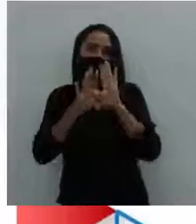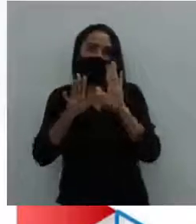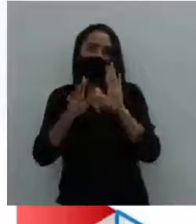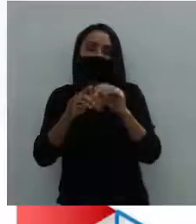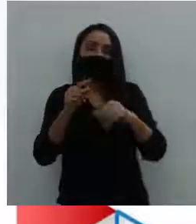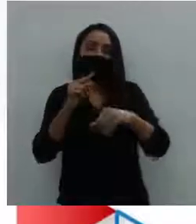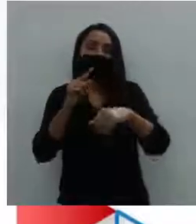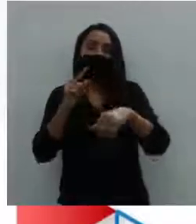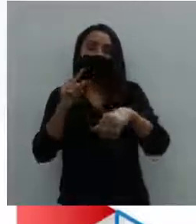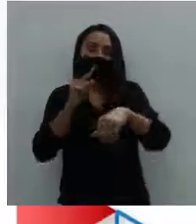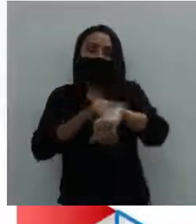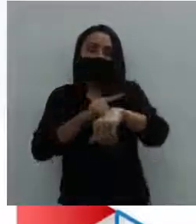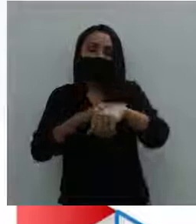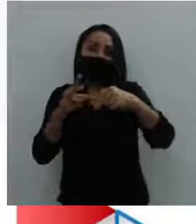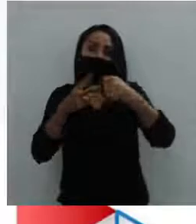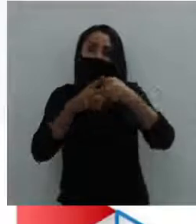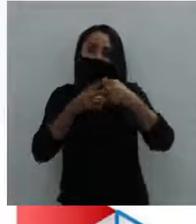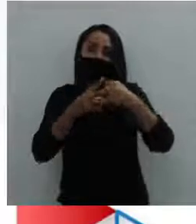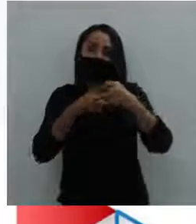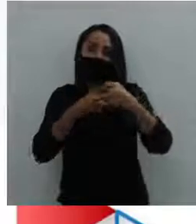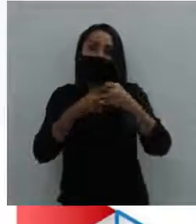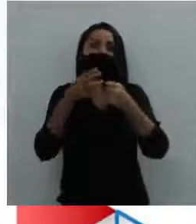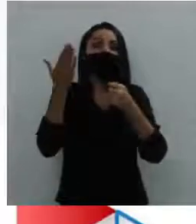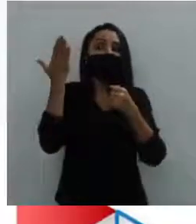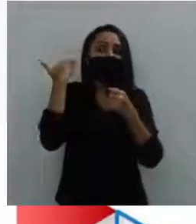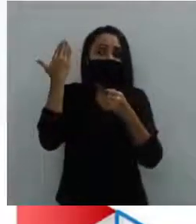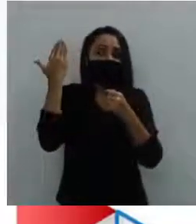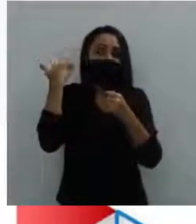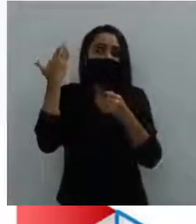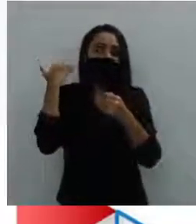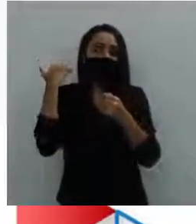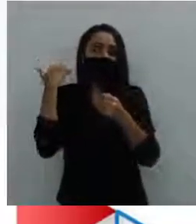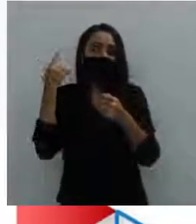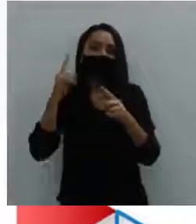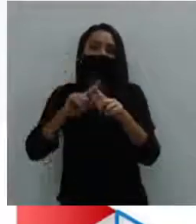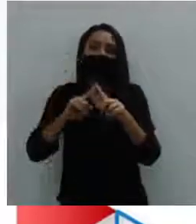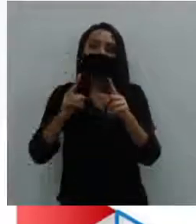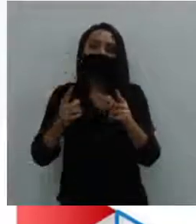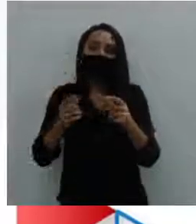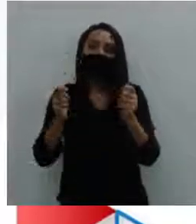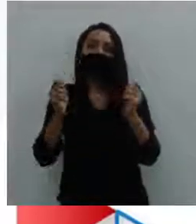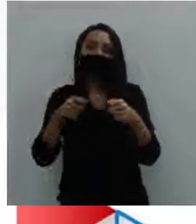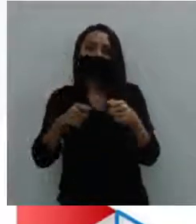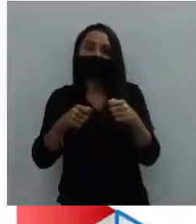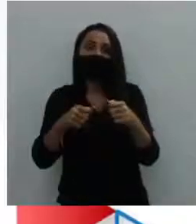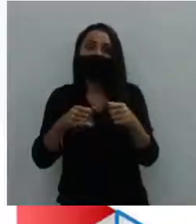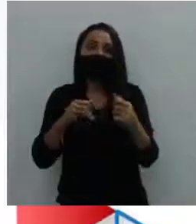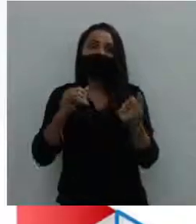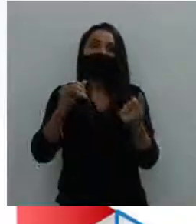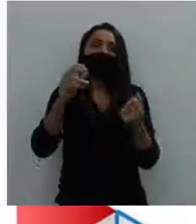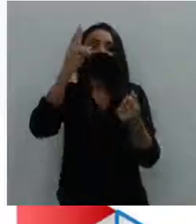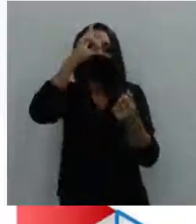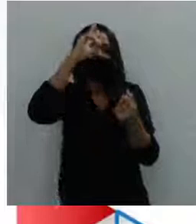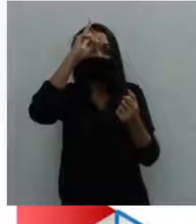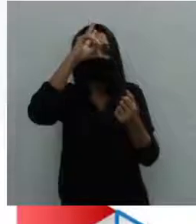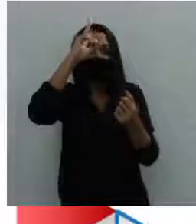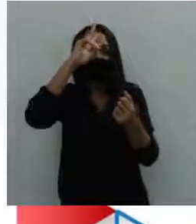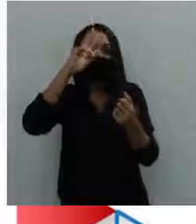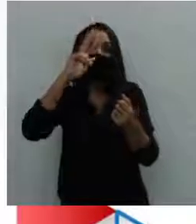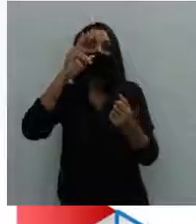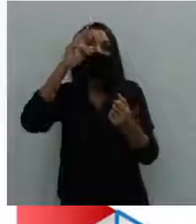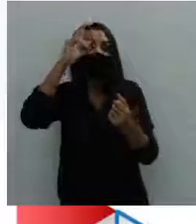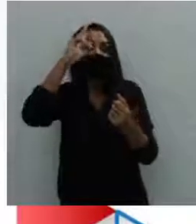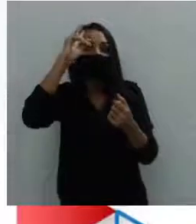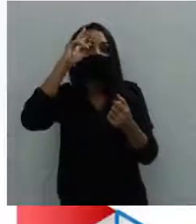verbal é predominantemente o pretérito perfeito, mas também pode ser o imperfeito. Lembram daquelas histórias? Era